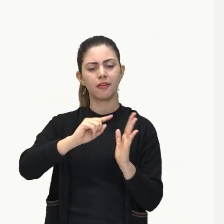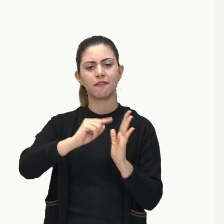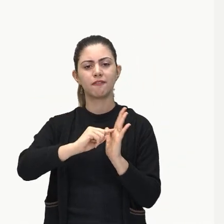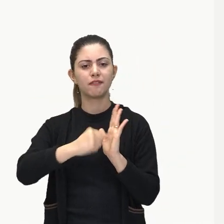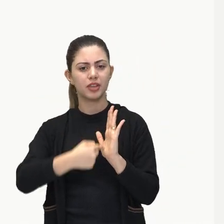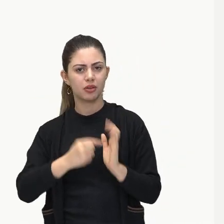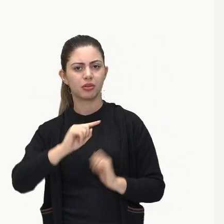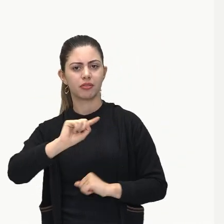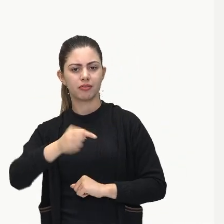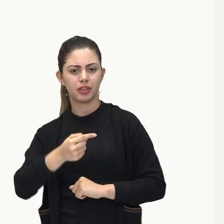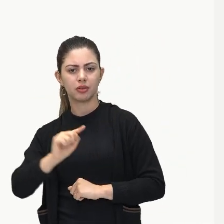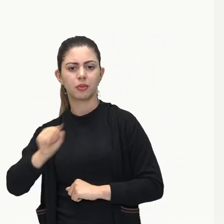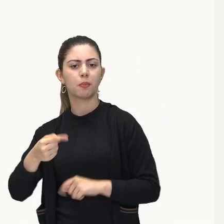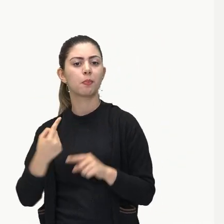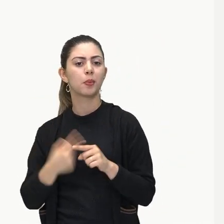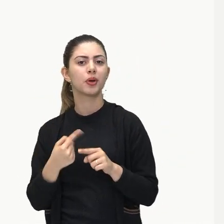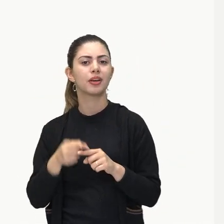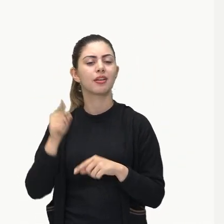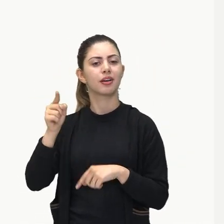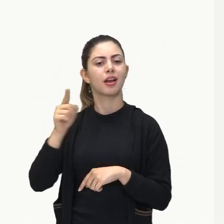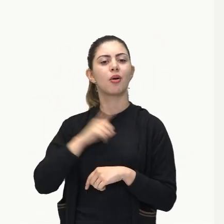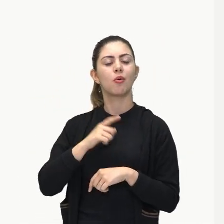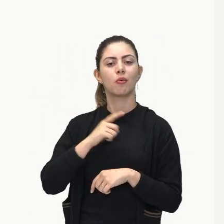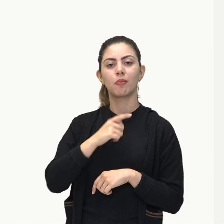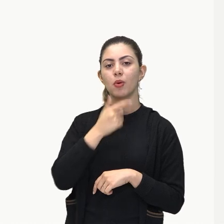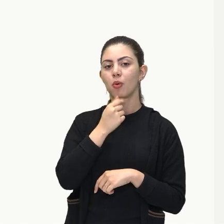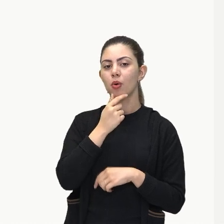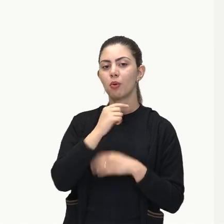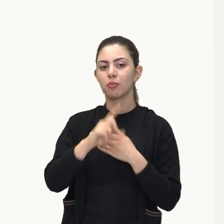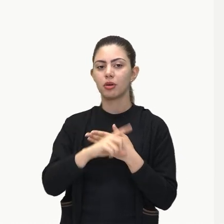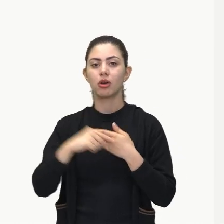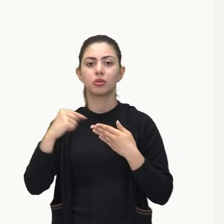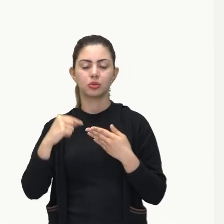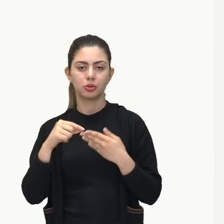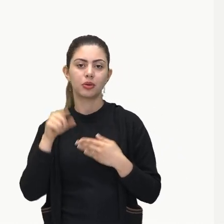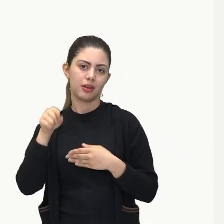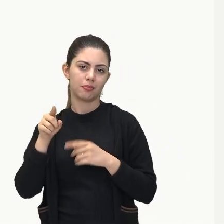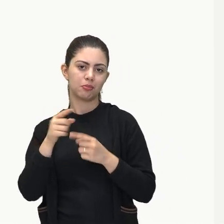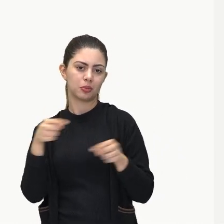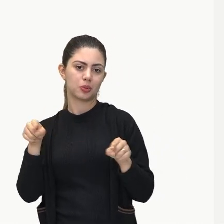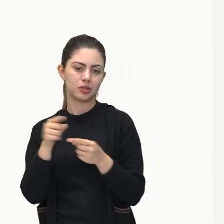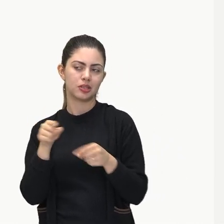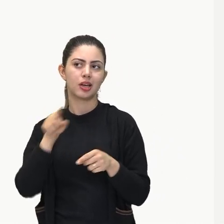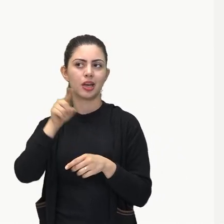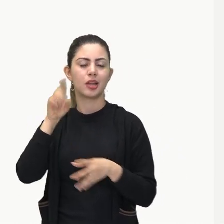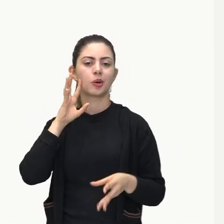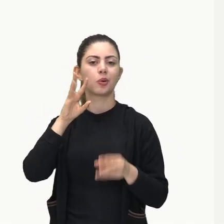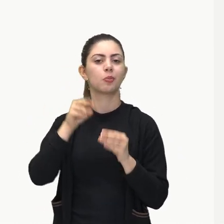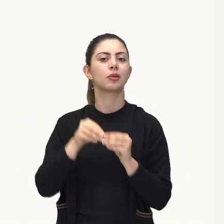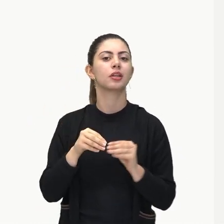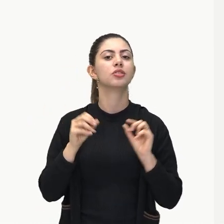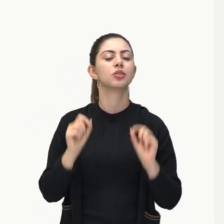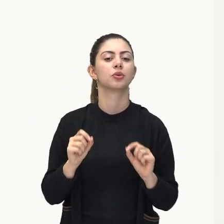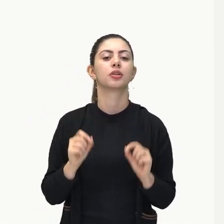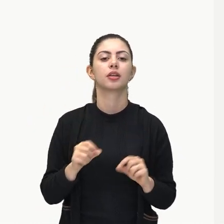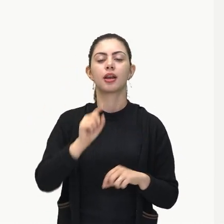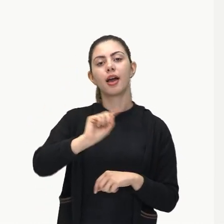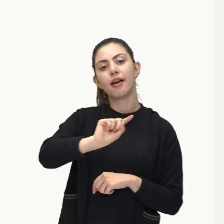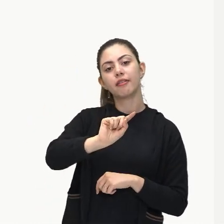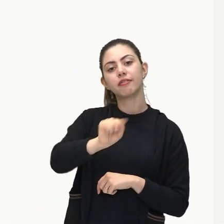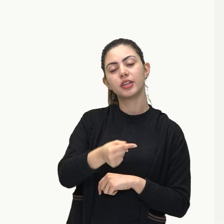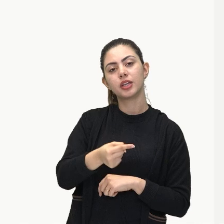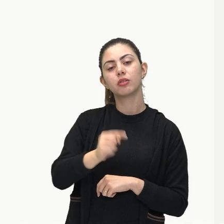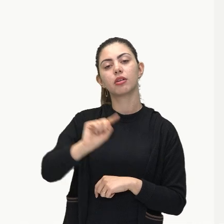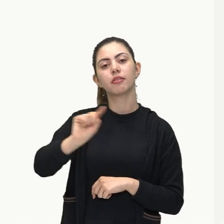Moraes, como músico, provavelmente tinha uma ideia de que essas vírgulas